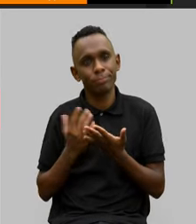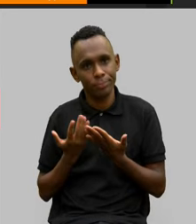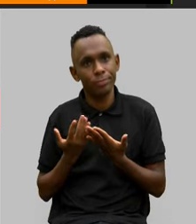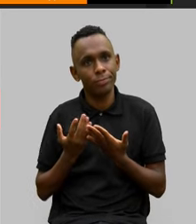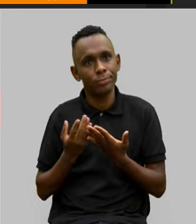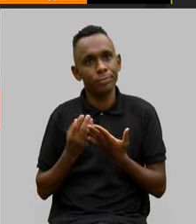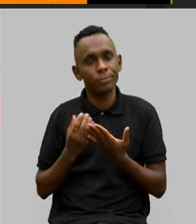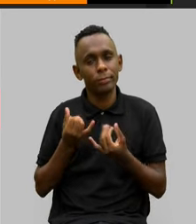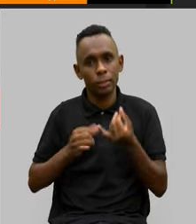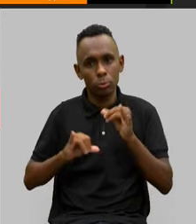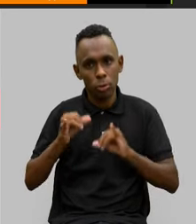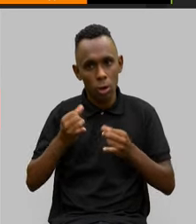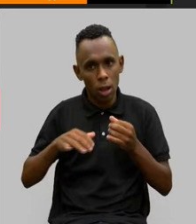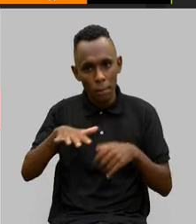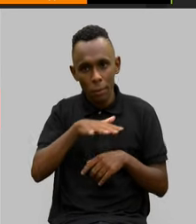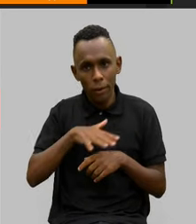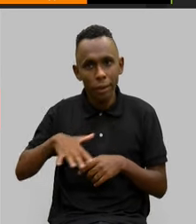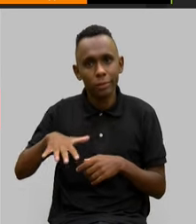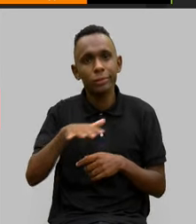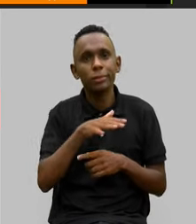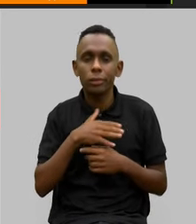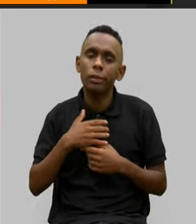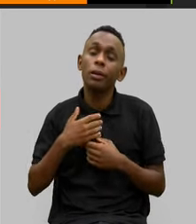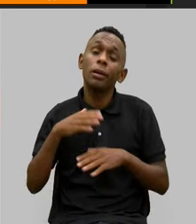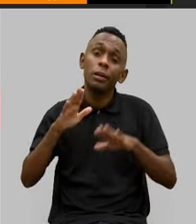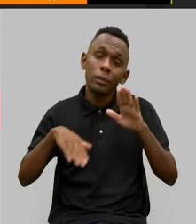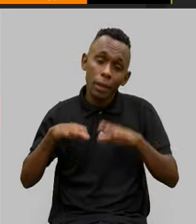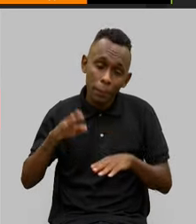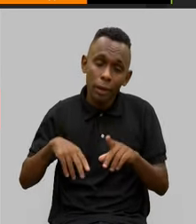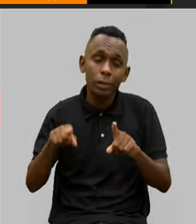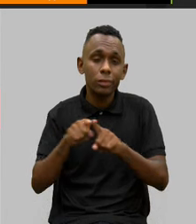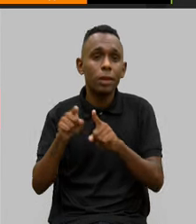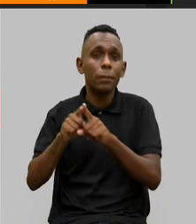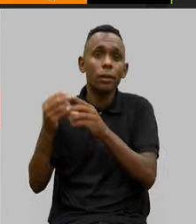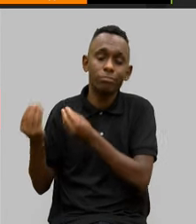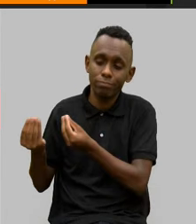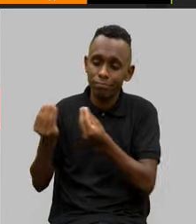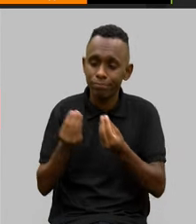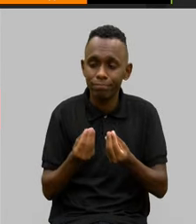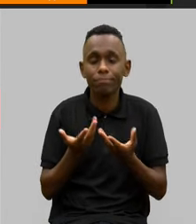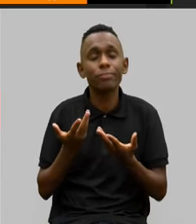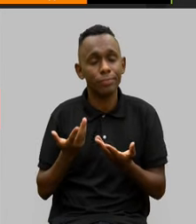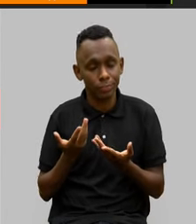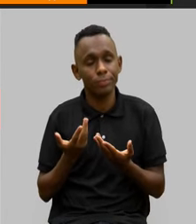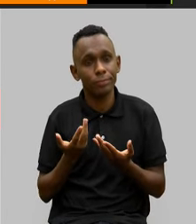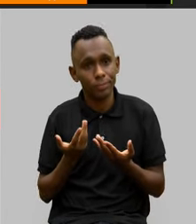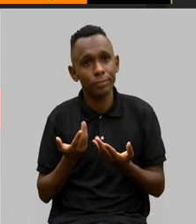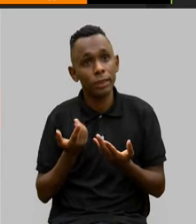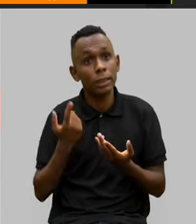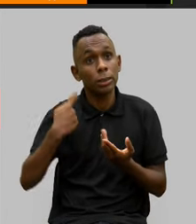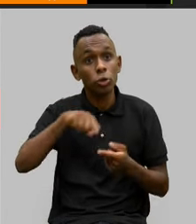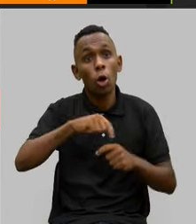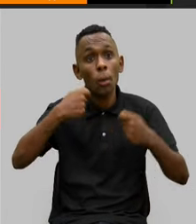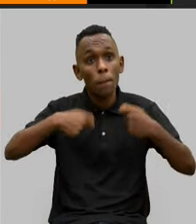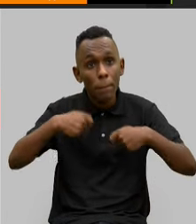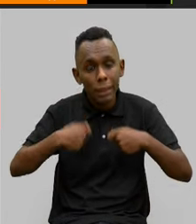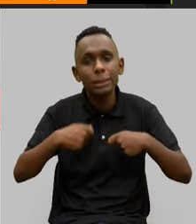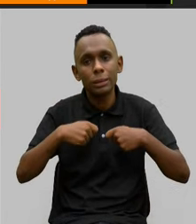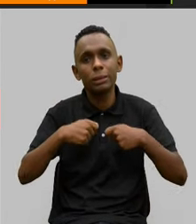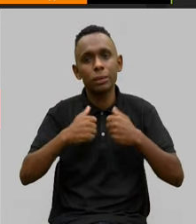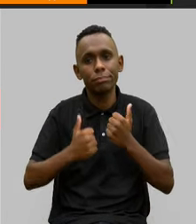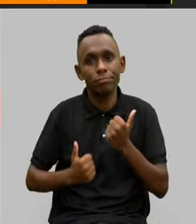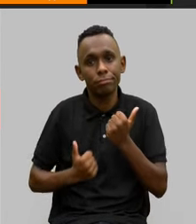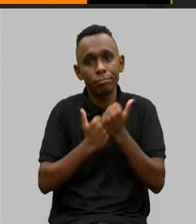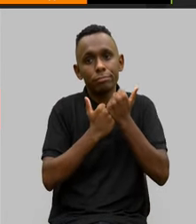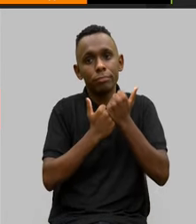laboratório então assim a gente também depende muito disso também de que eh a gente precisa fortalecer a